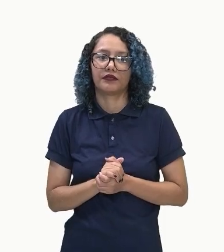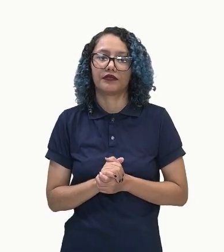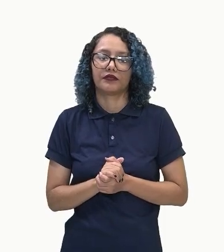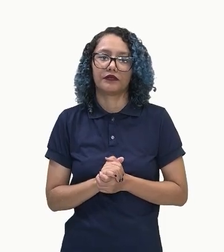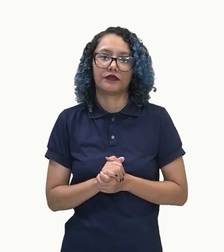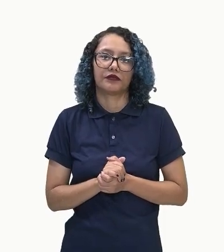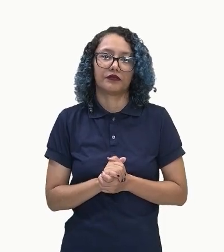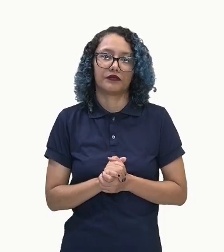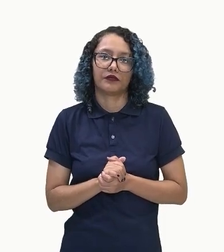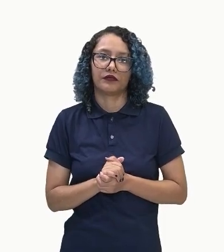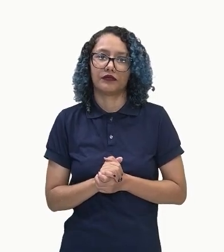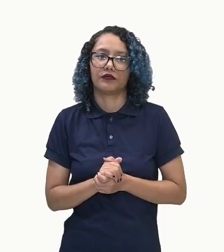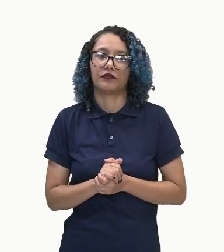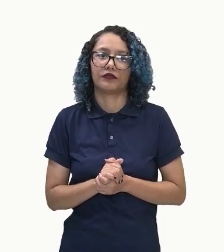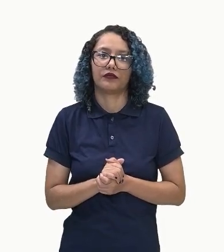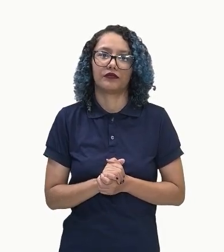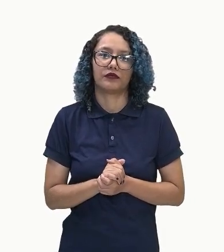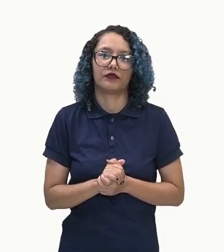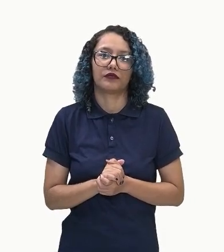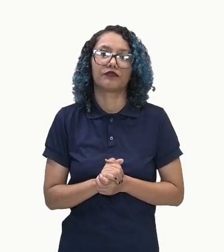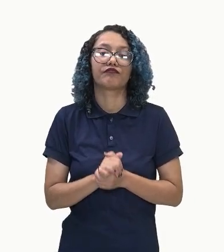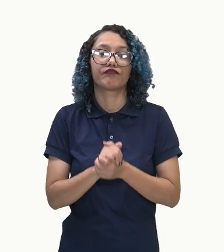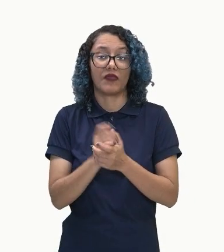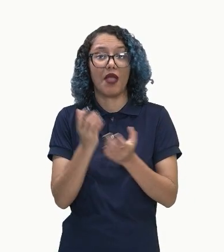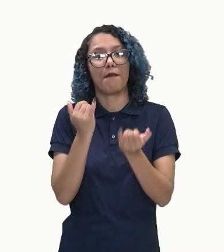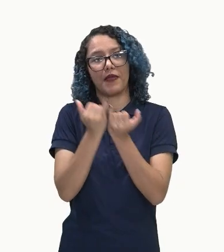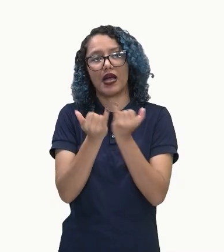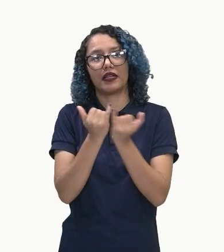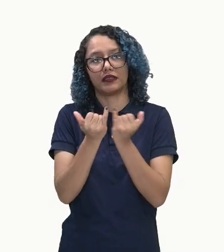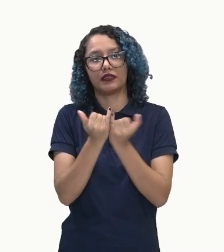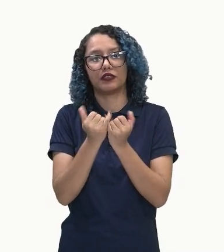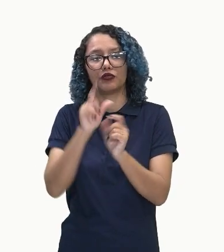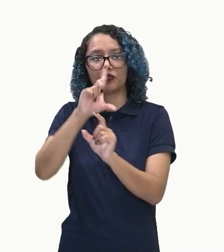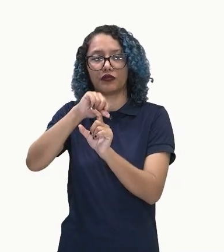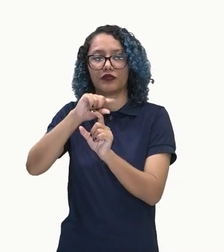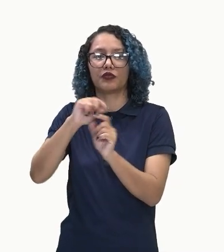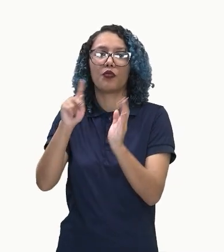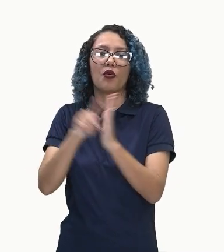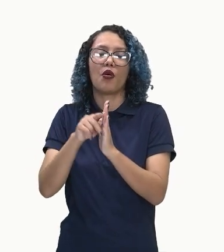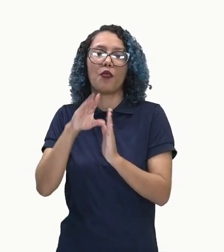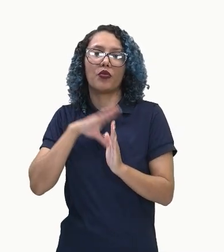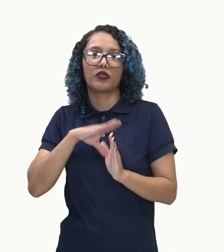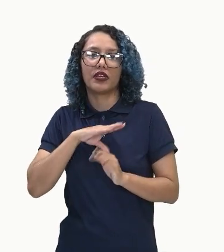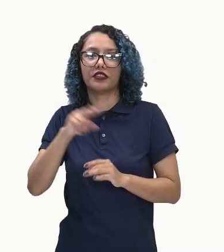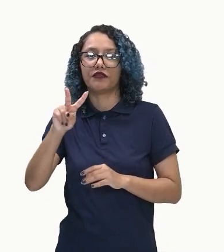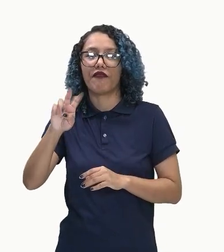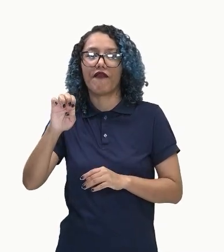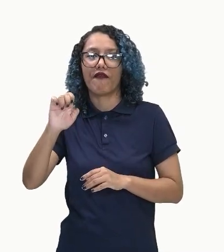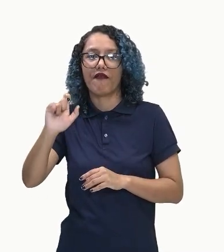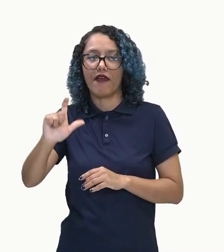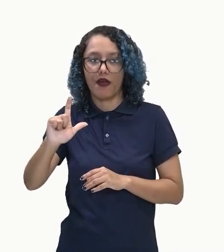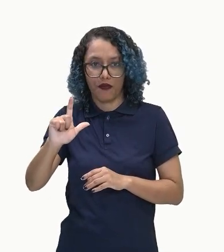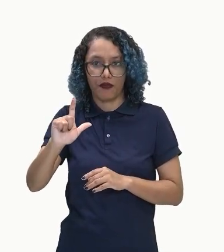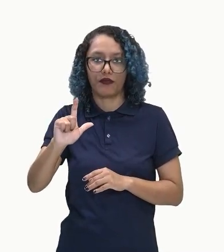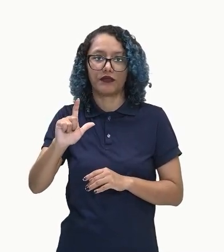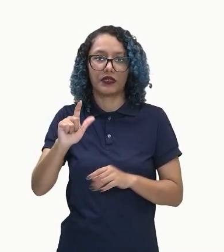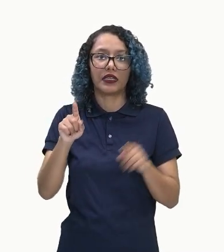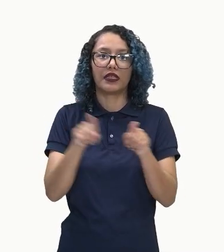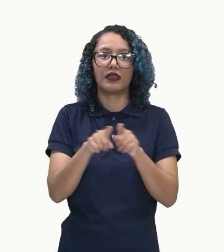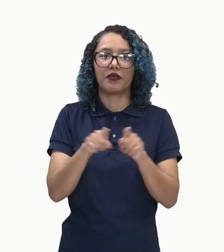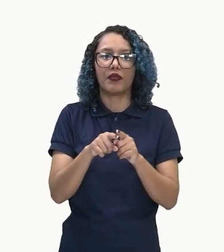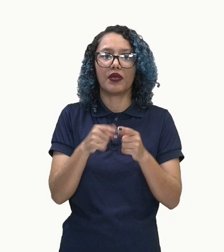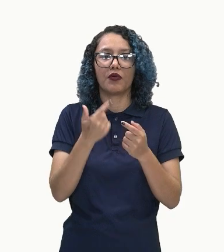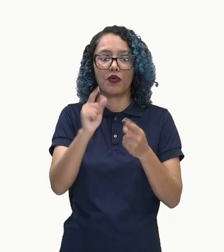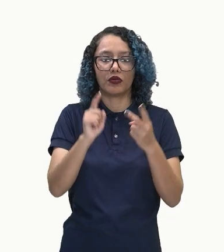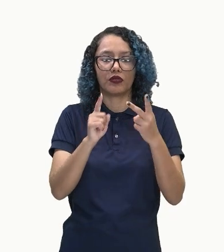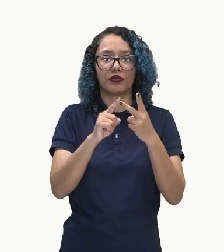vezes, do sufixo vel em língua portuguesa. Contável, countable, ok? E esse aqui é um prefixo, ó,